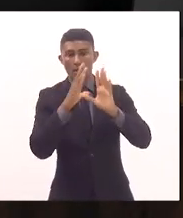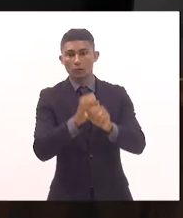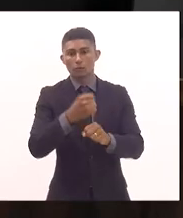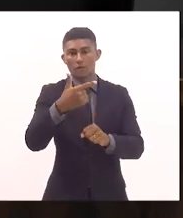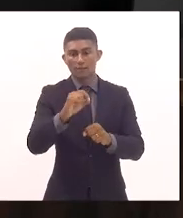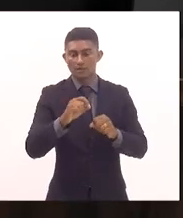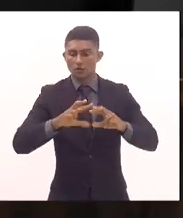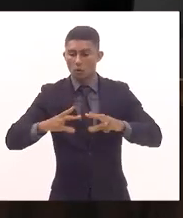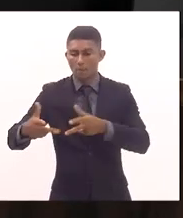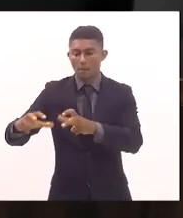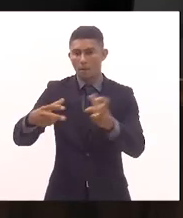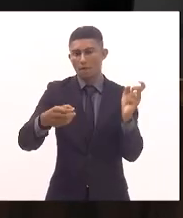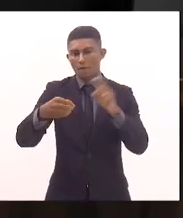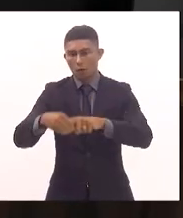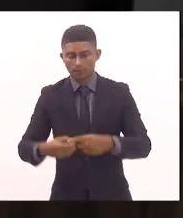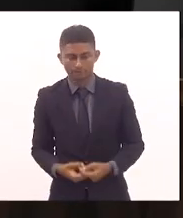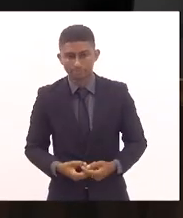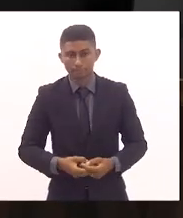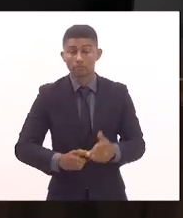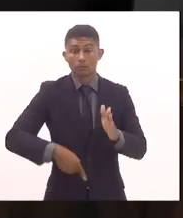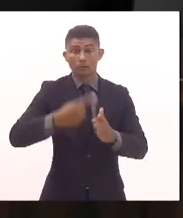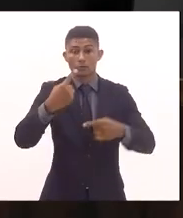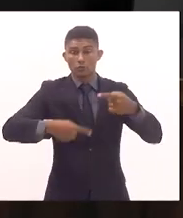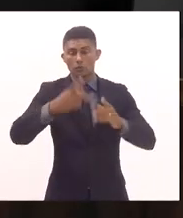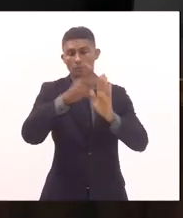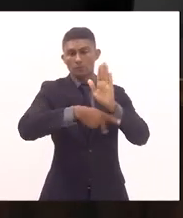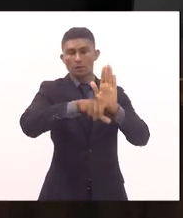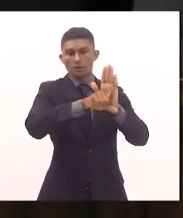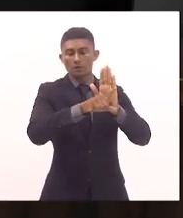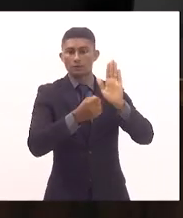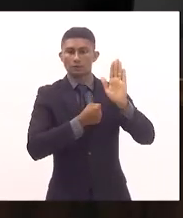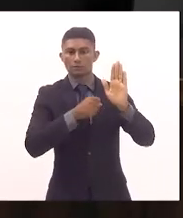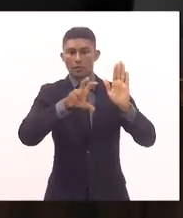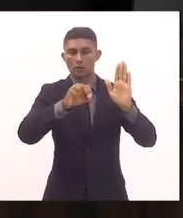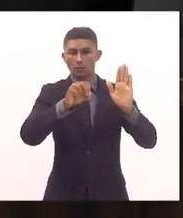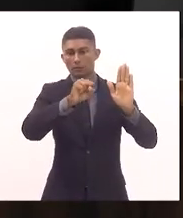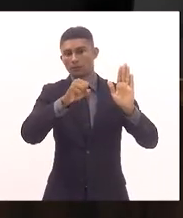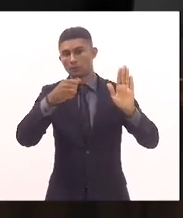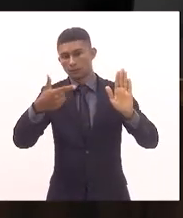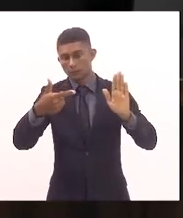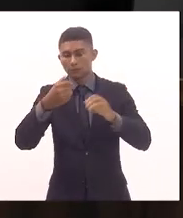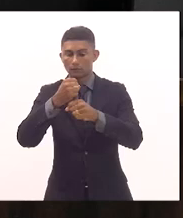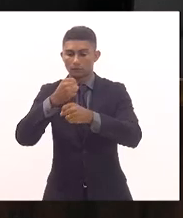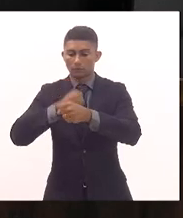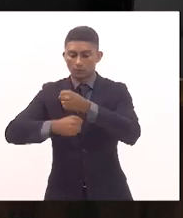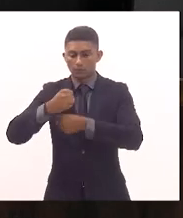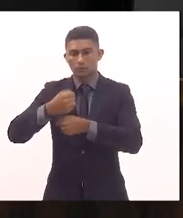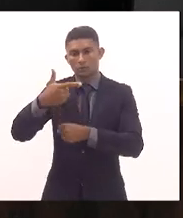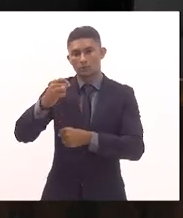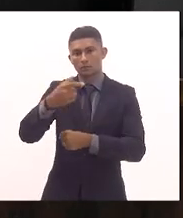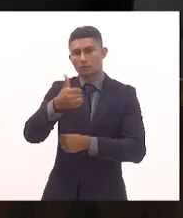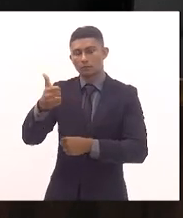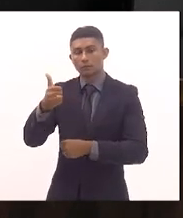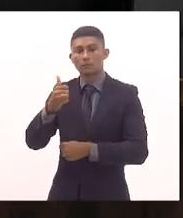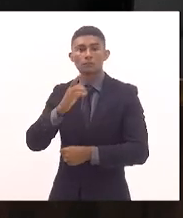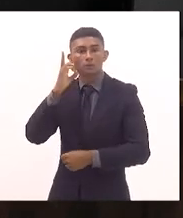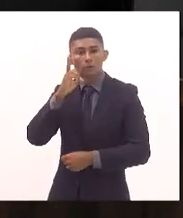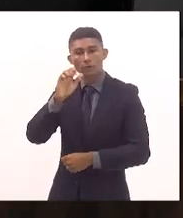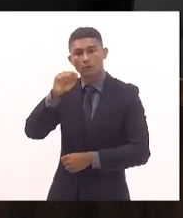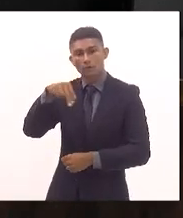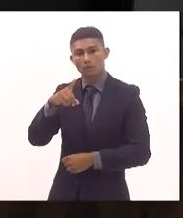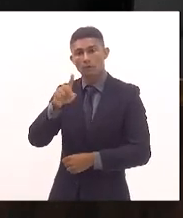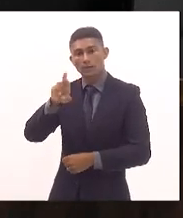comissões. Em regime de urgência, a discussão única, projeto de lei 5082 de 21, de autoria dos deputados André Correia e